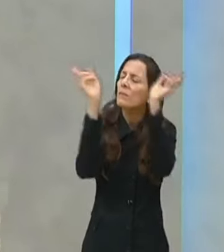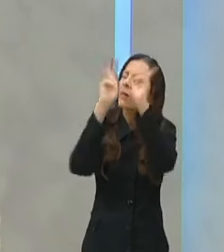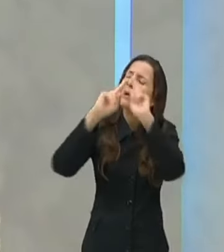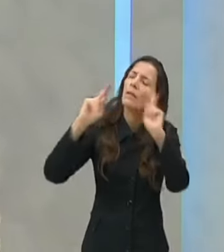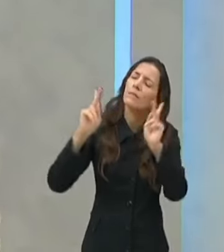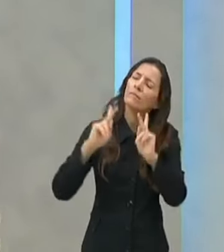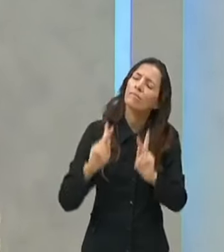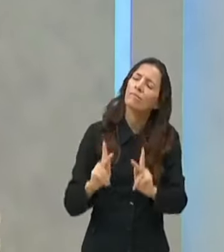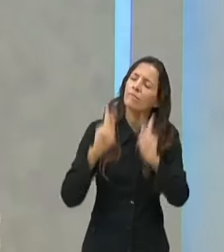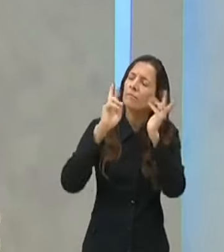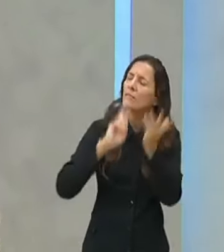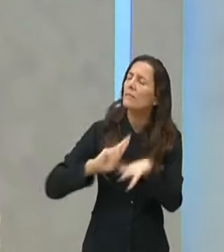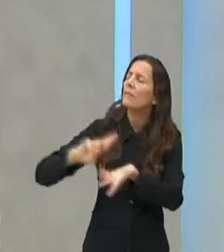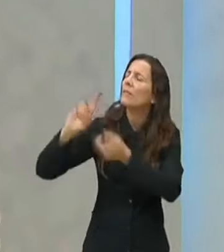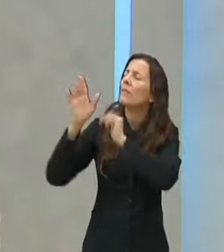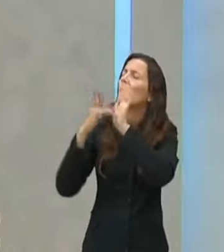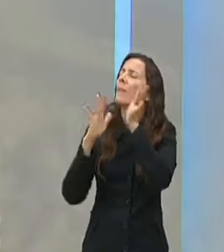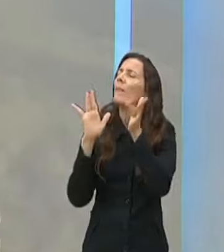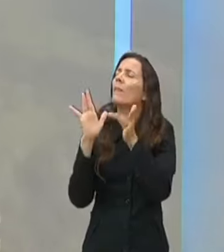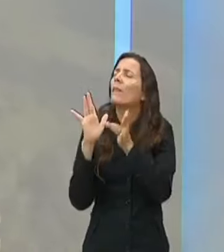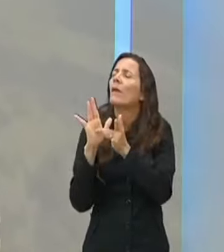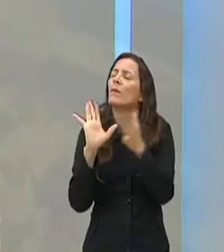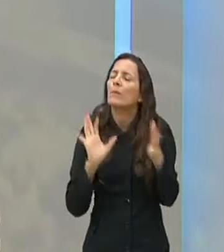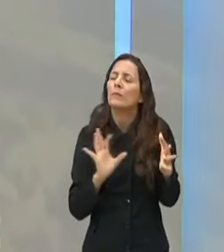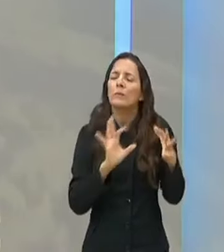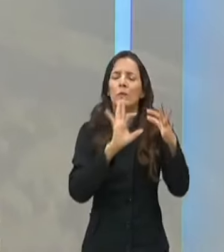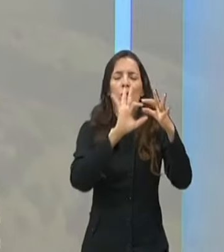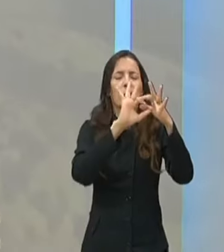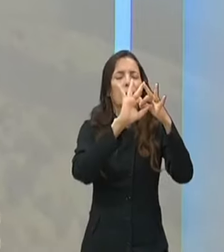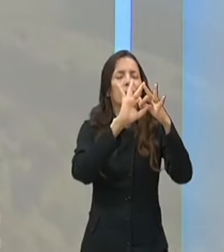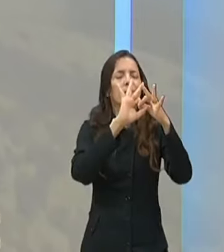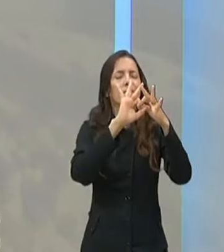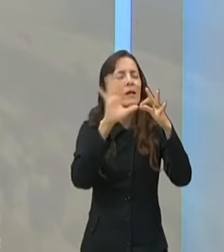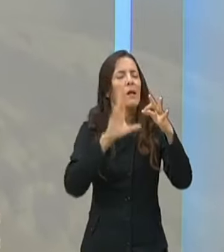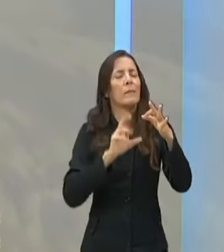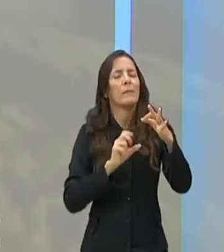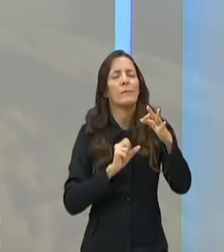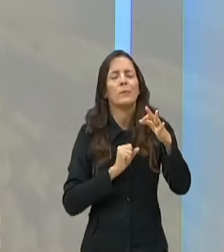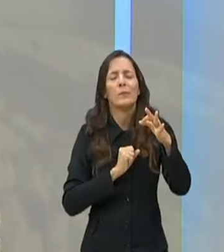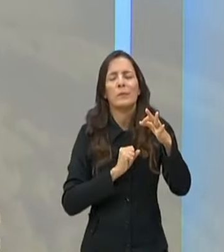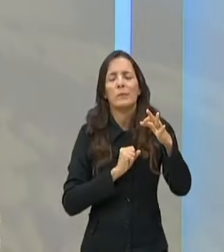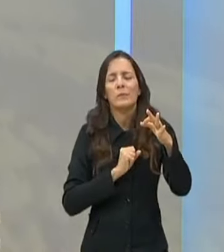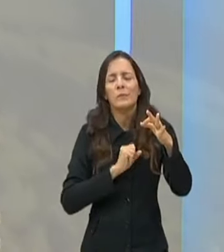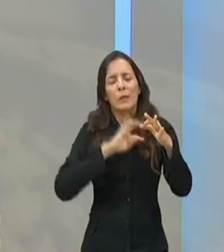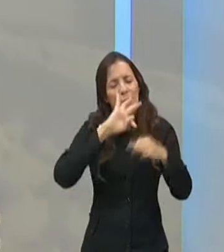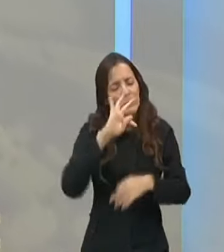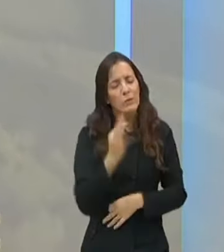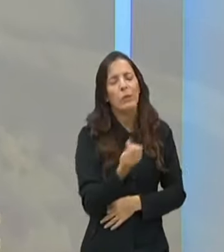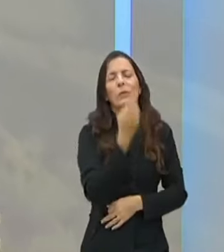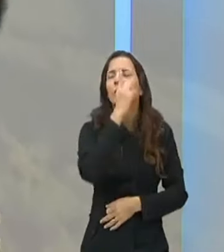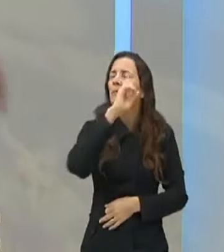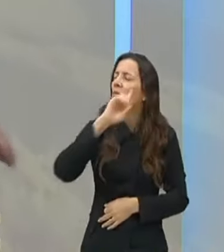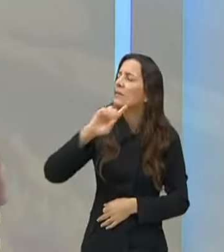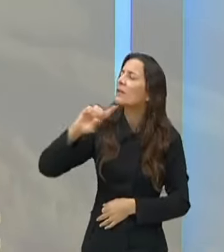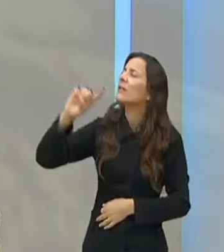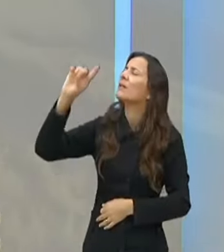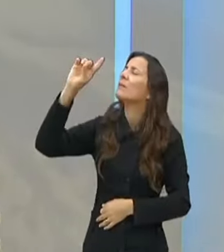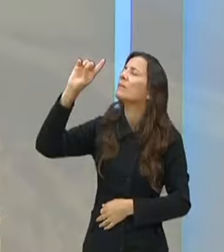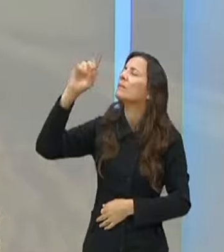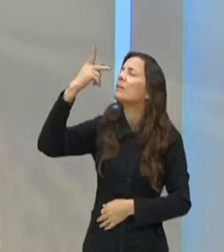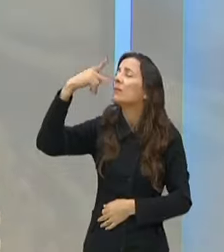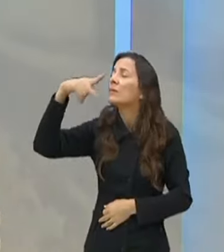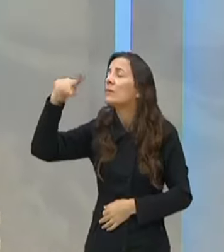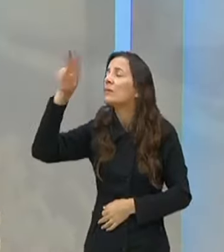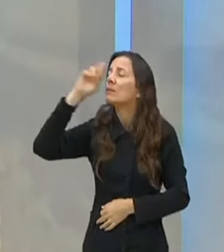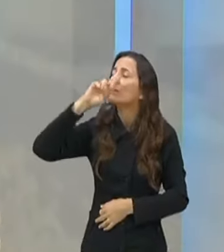haja, Senhor, harmonia, união entre os casais, nas famílias. Deus, tu és